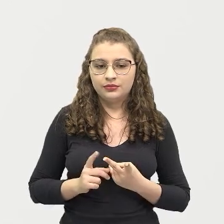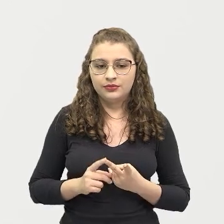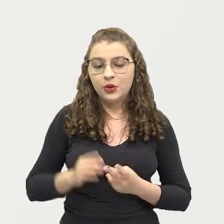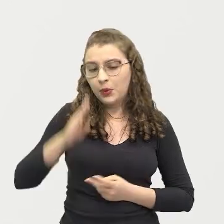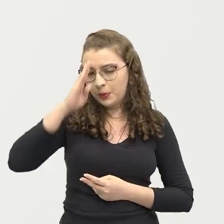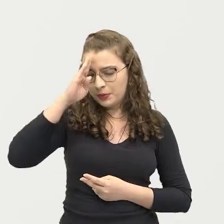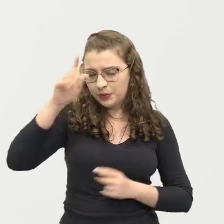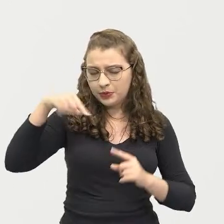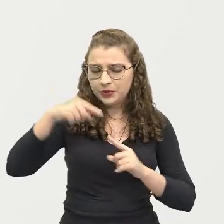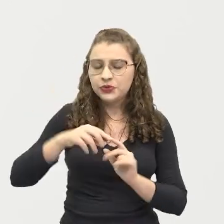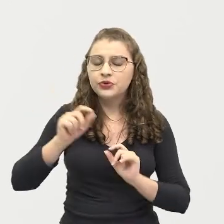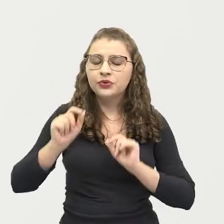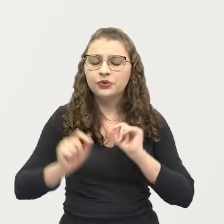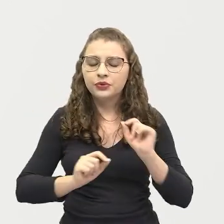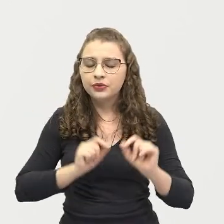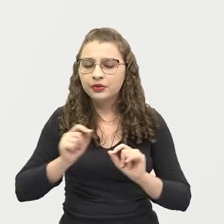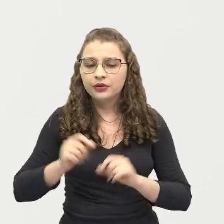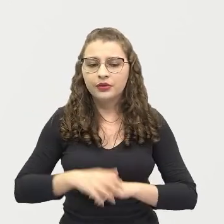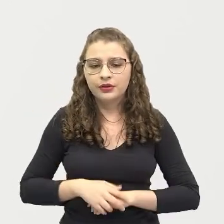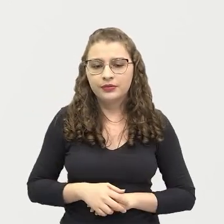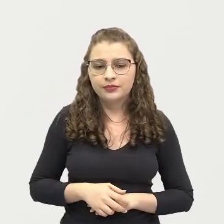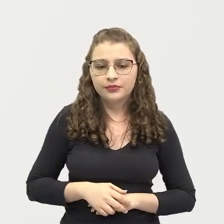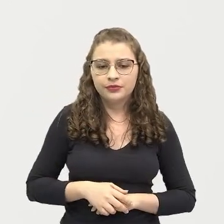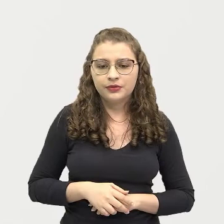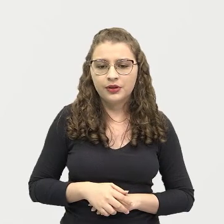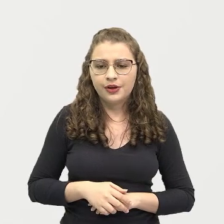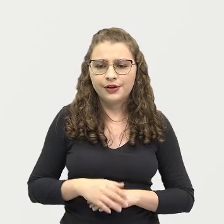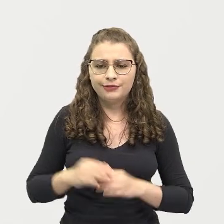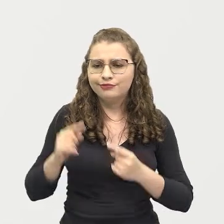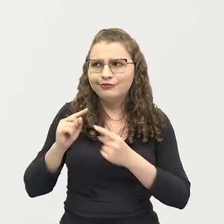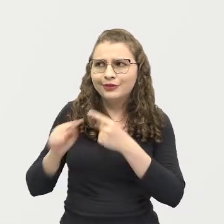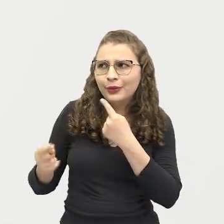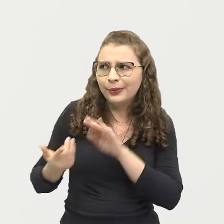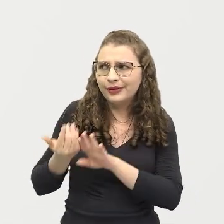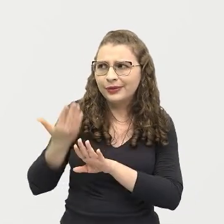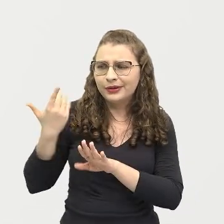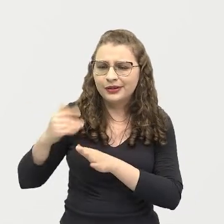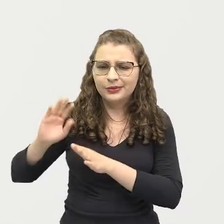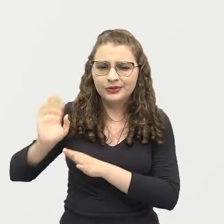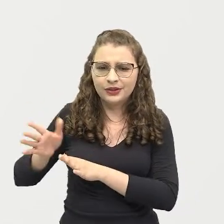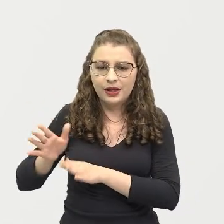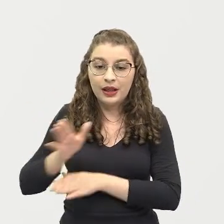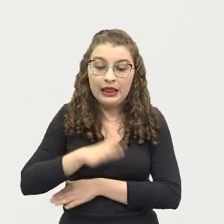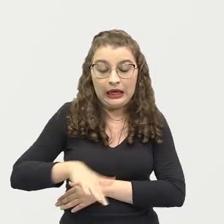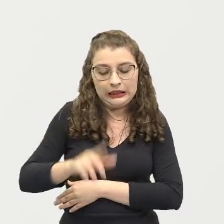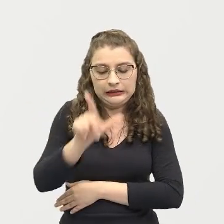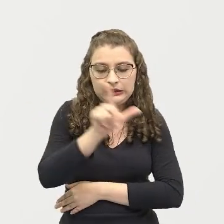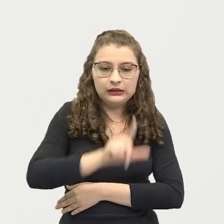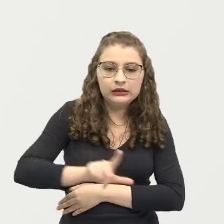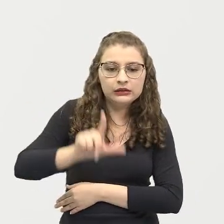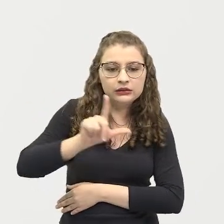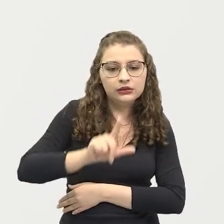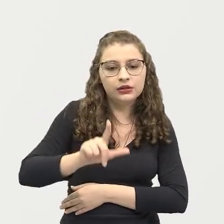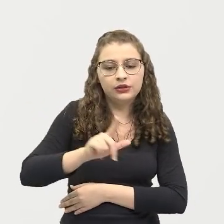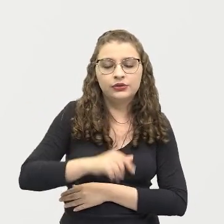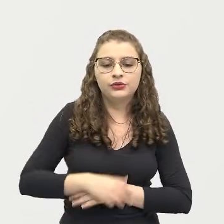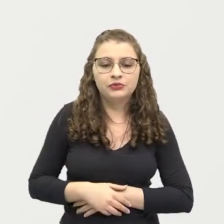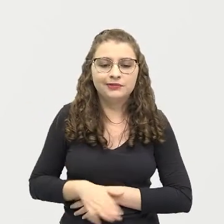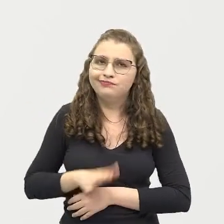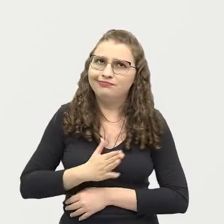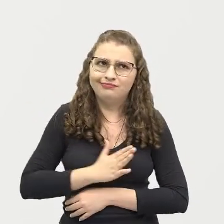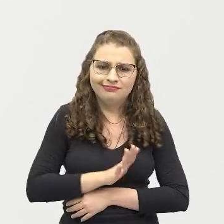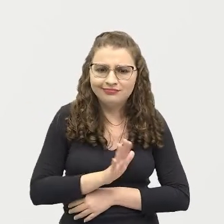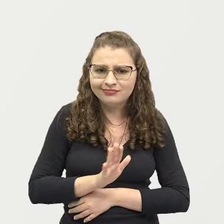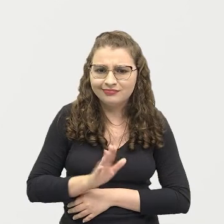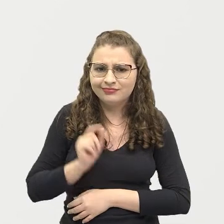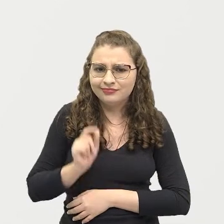foco do descontentamento com a ordem estética estabelecida estava no campo da literatura. Olha só, o descontentamento estava